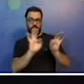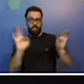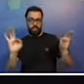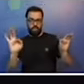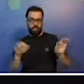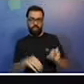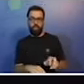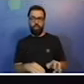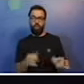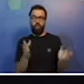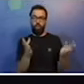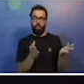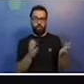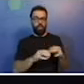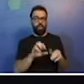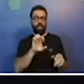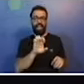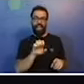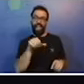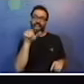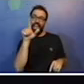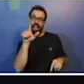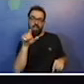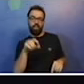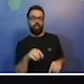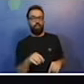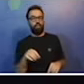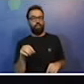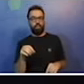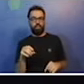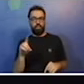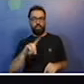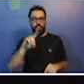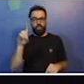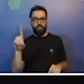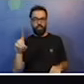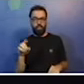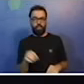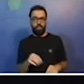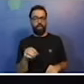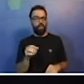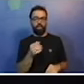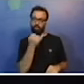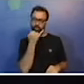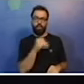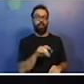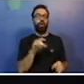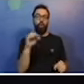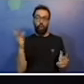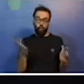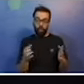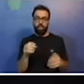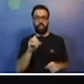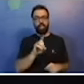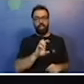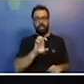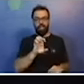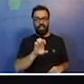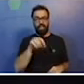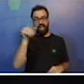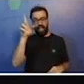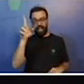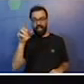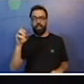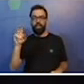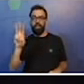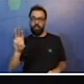ser, que é o é no caso, concordando com 30 de agosto, que é